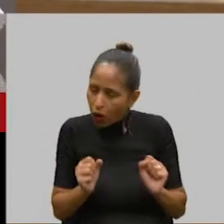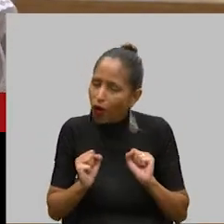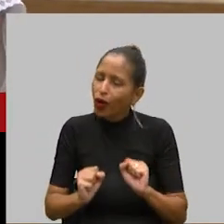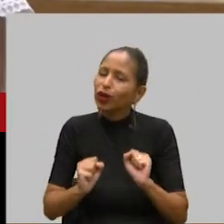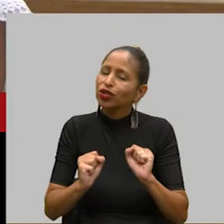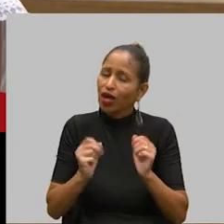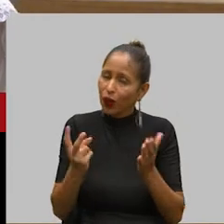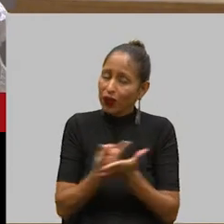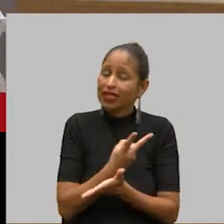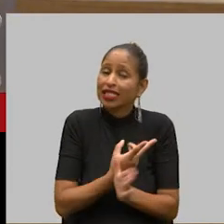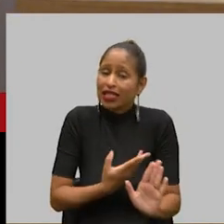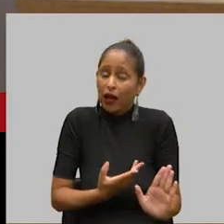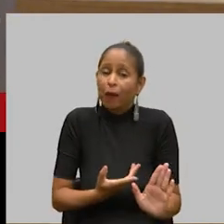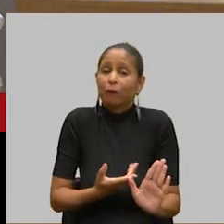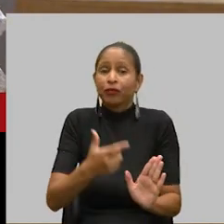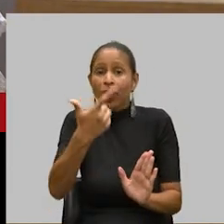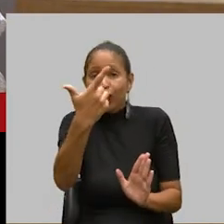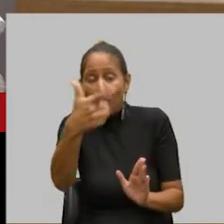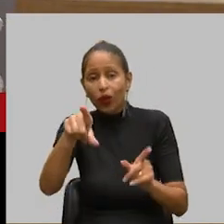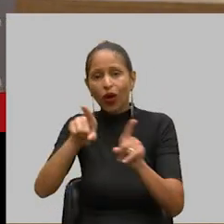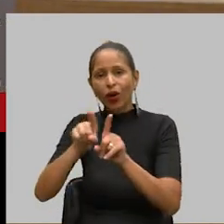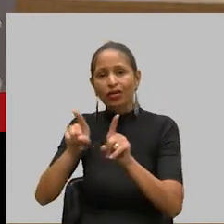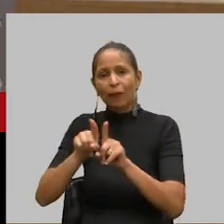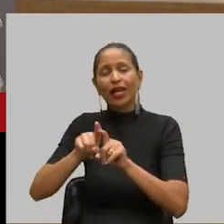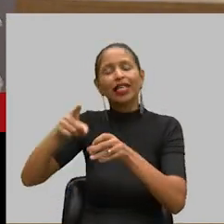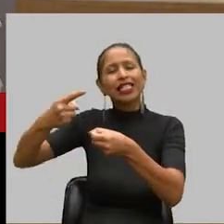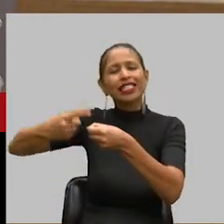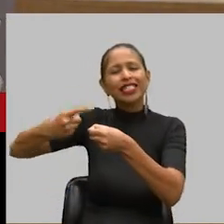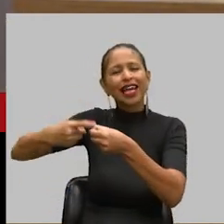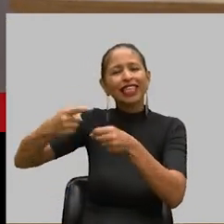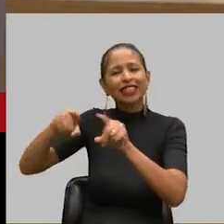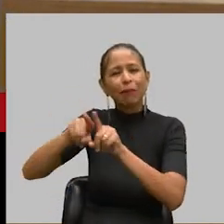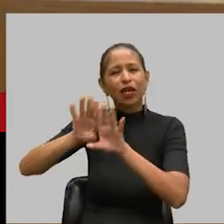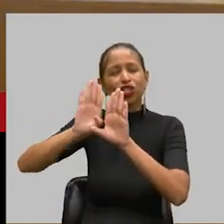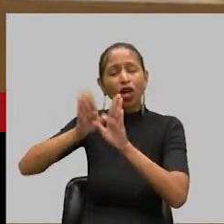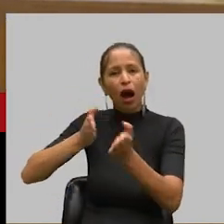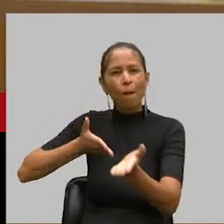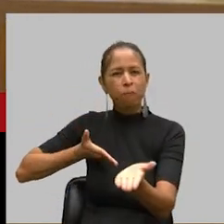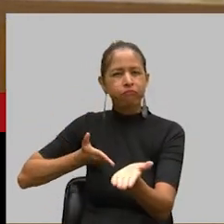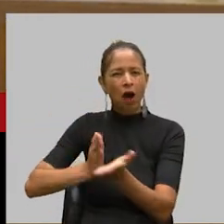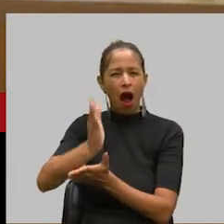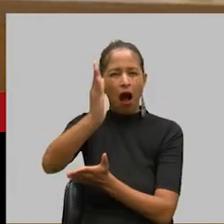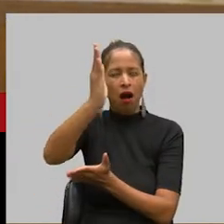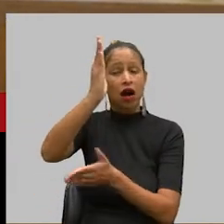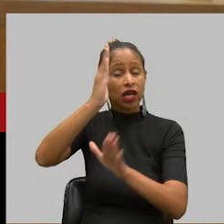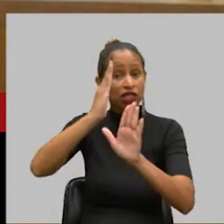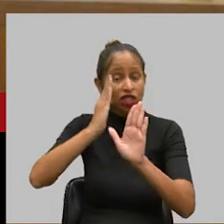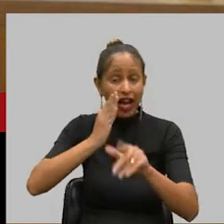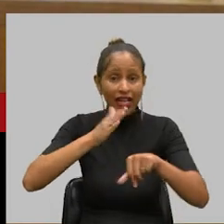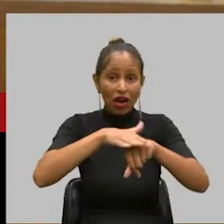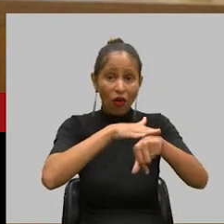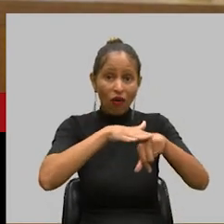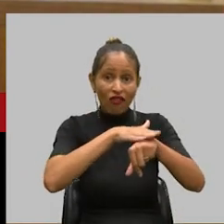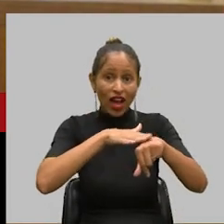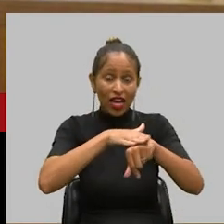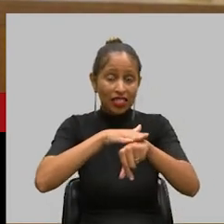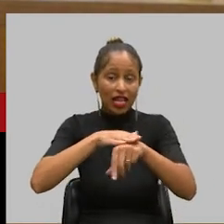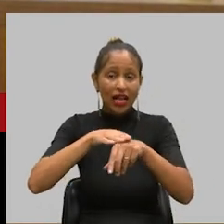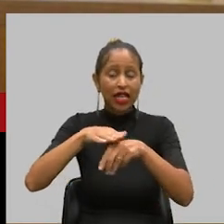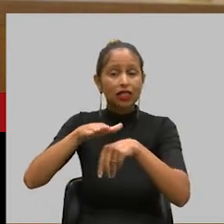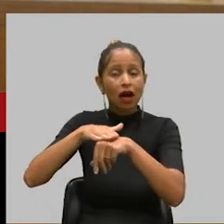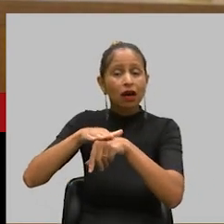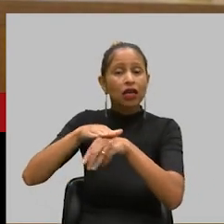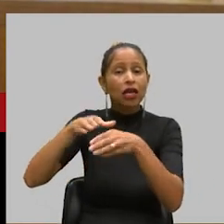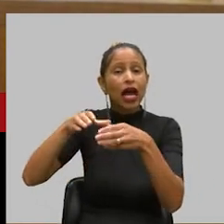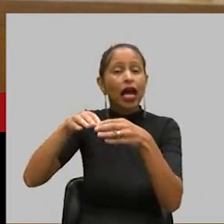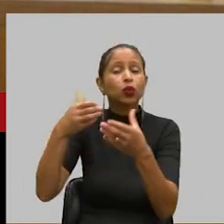né então a gente e outra coisa tem municípios que já estão muito avançados nessa discussão da Educação do Campo né